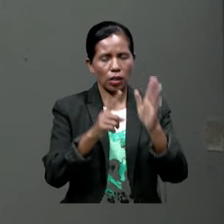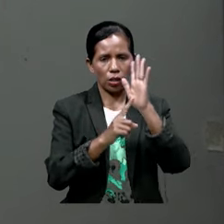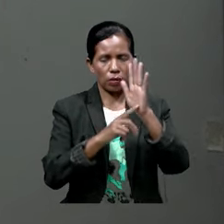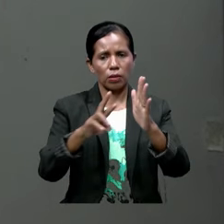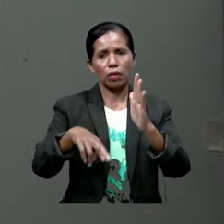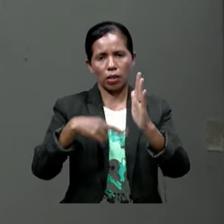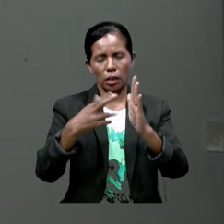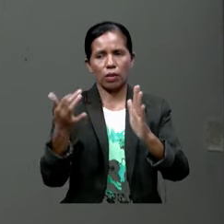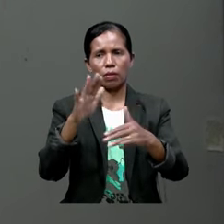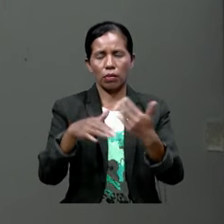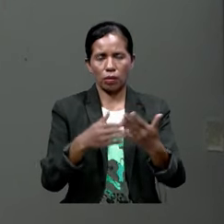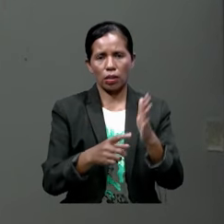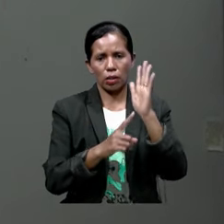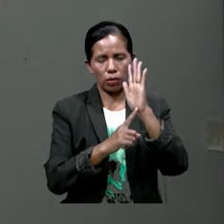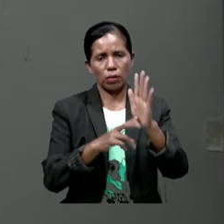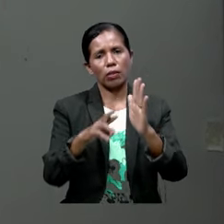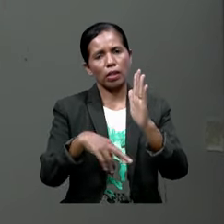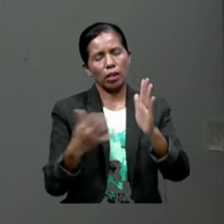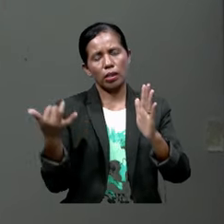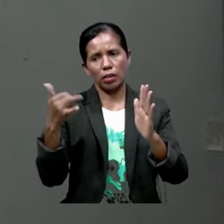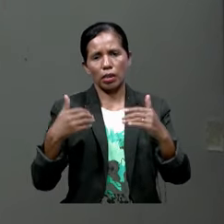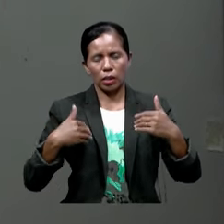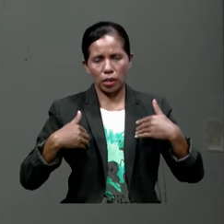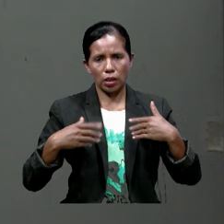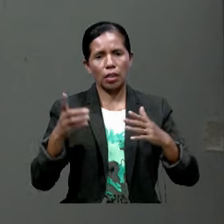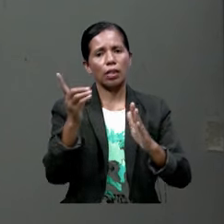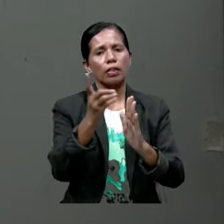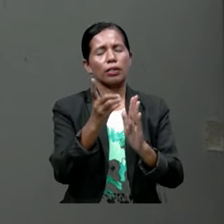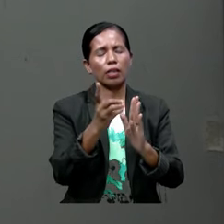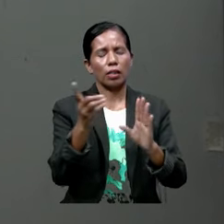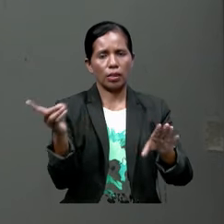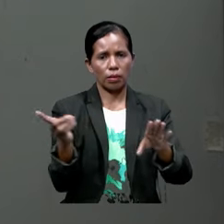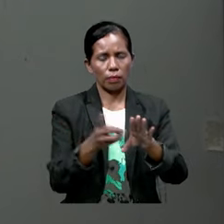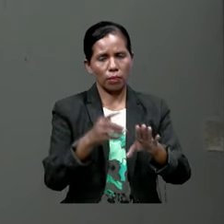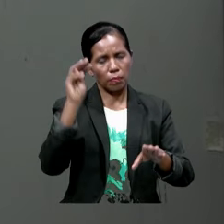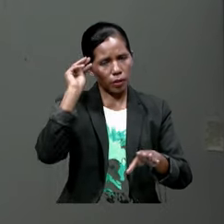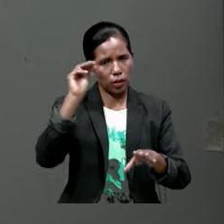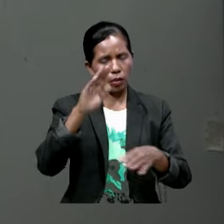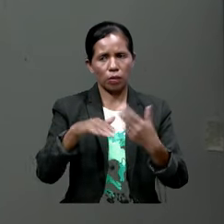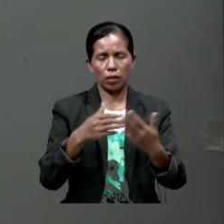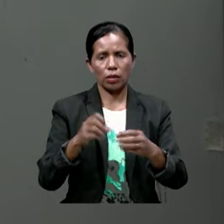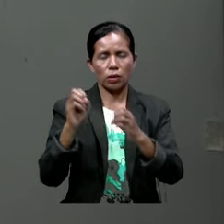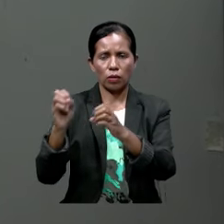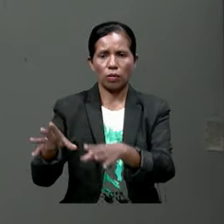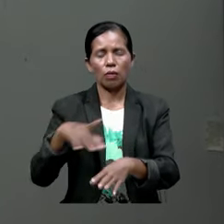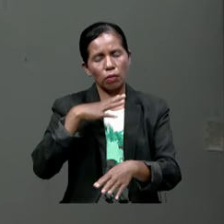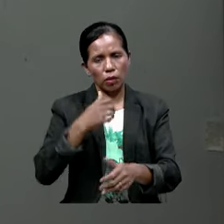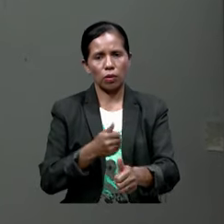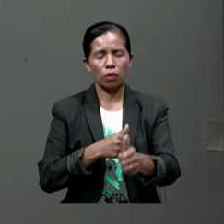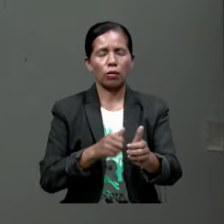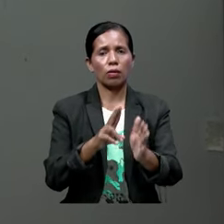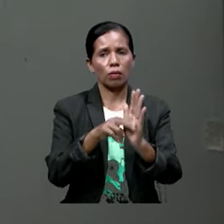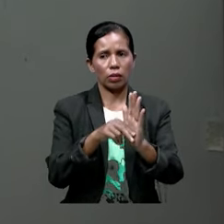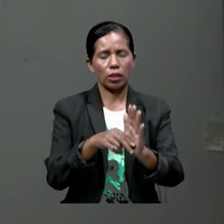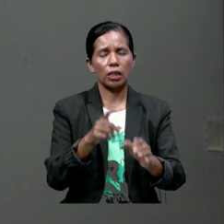sira, fosai una regra sira, ia mus diploma ministerial para ita tu sofer tu oras. Si ita